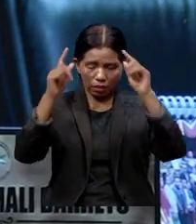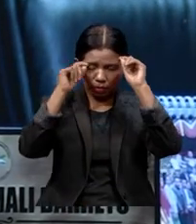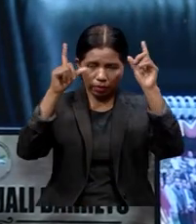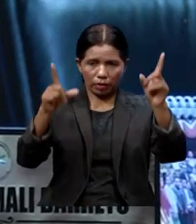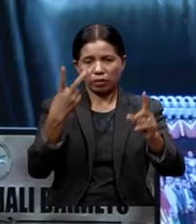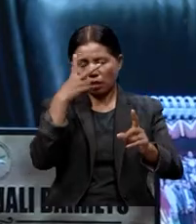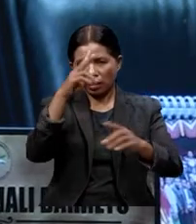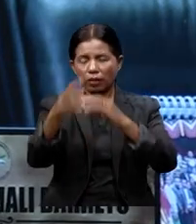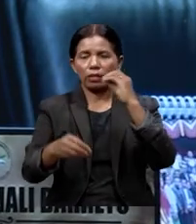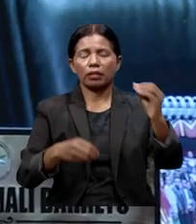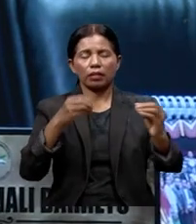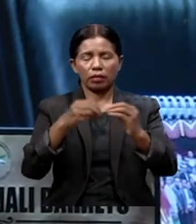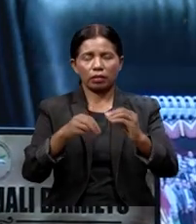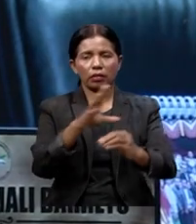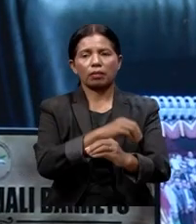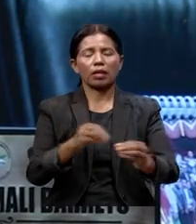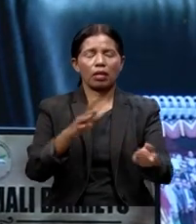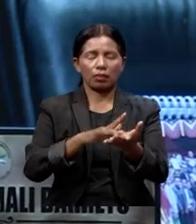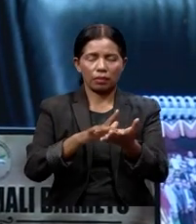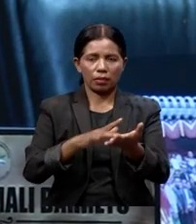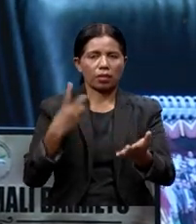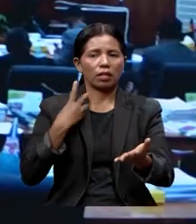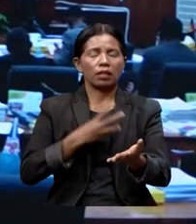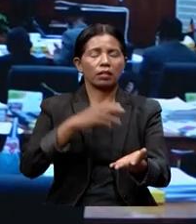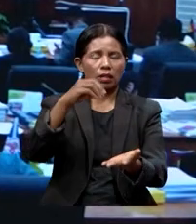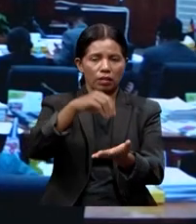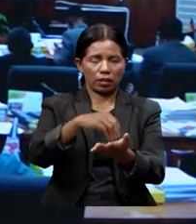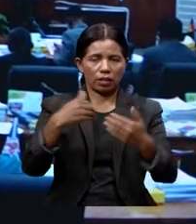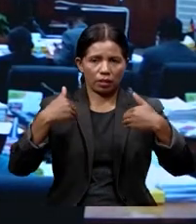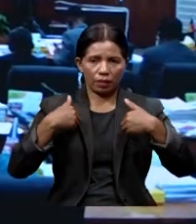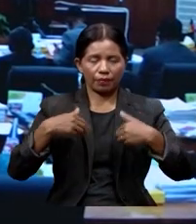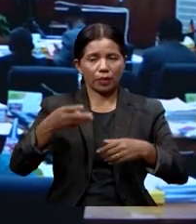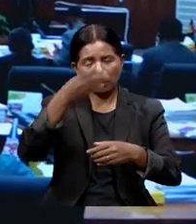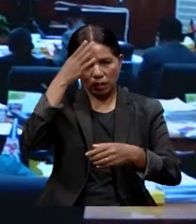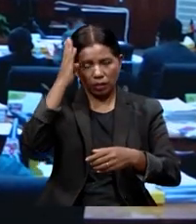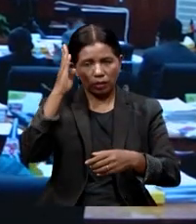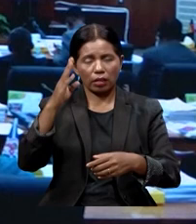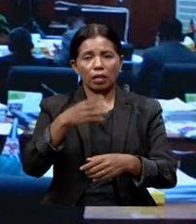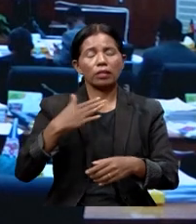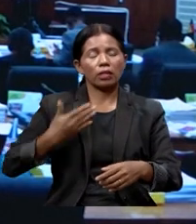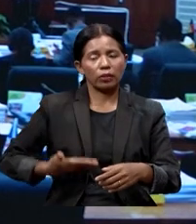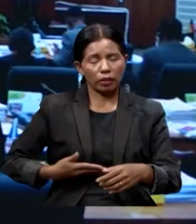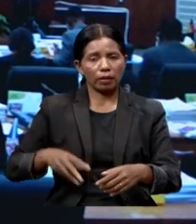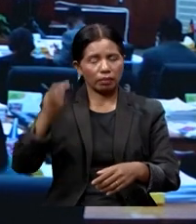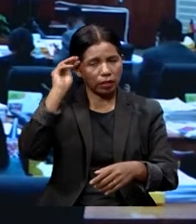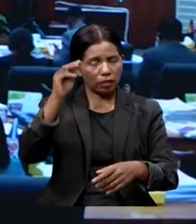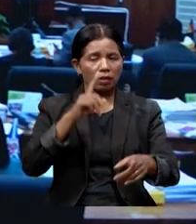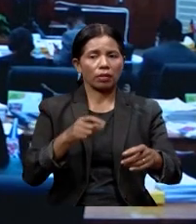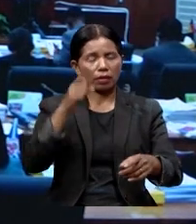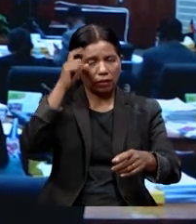hari liu ba iha kualidades ai moruk nebema ke ita iha. Dak senhora ministra ne kala fu ing hader maktaba mai kur kulia